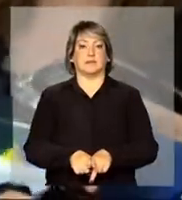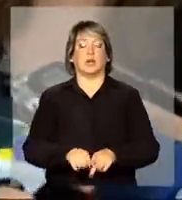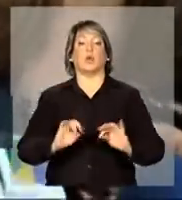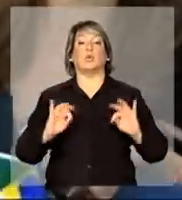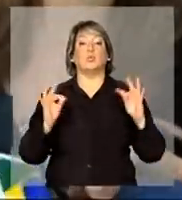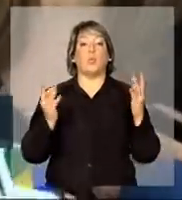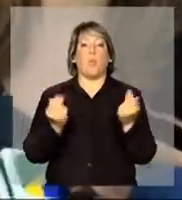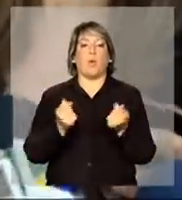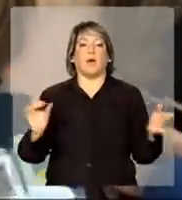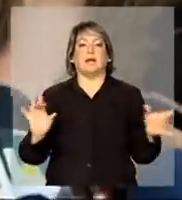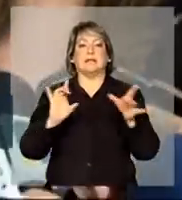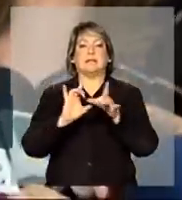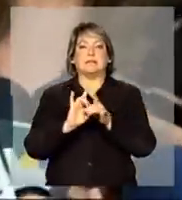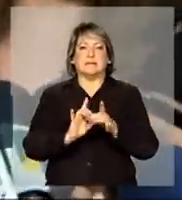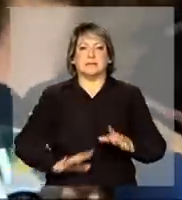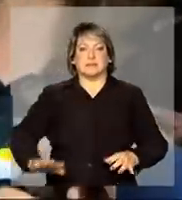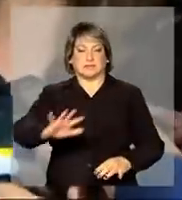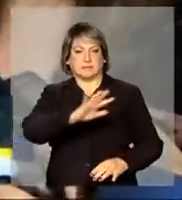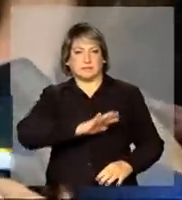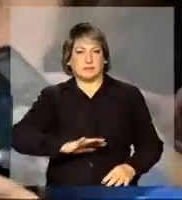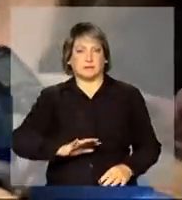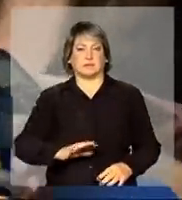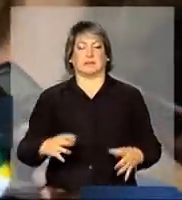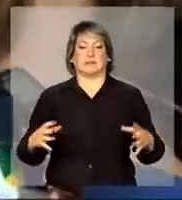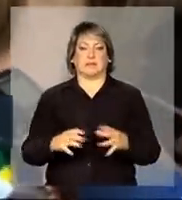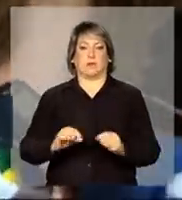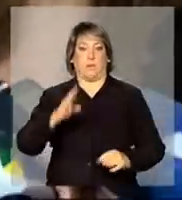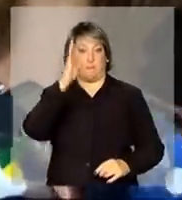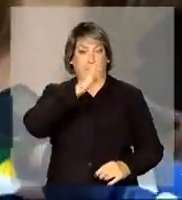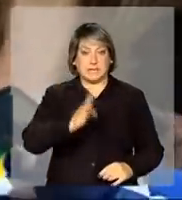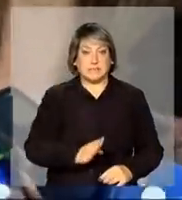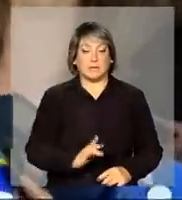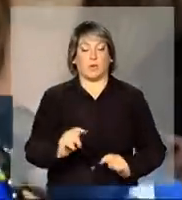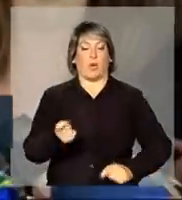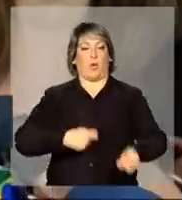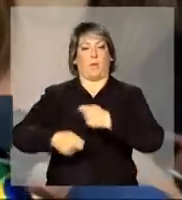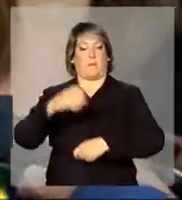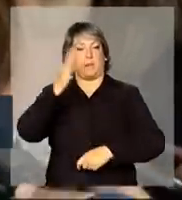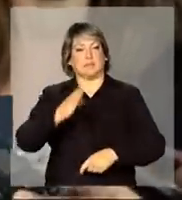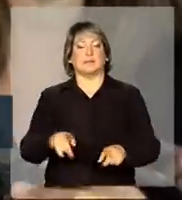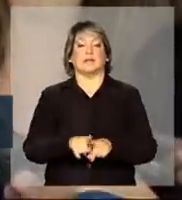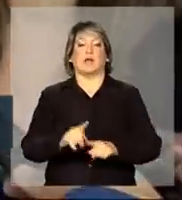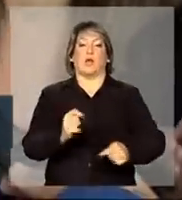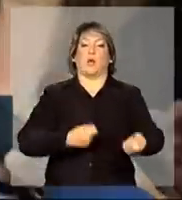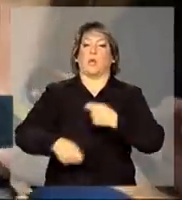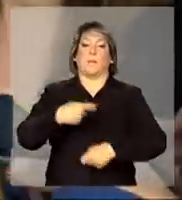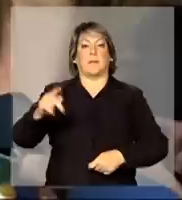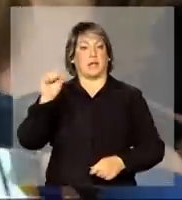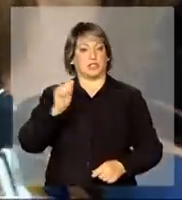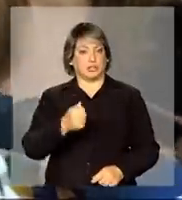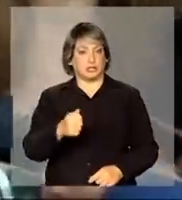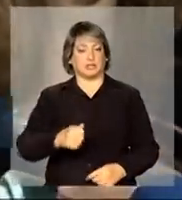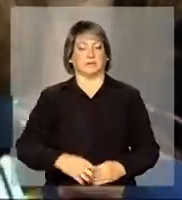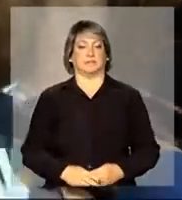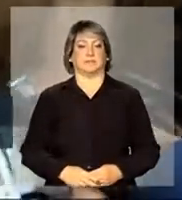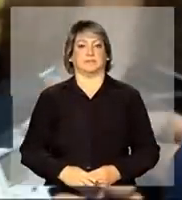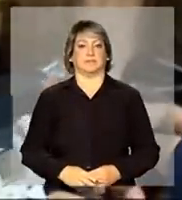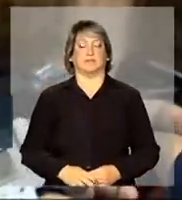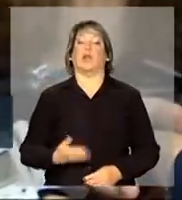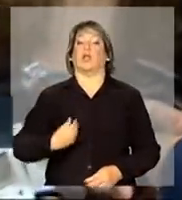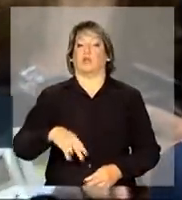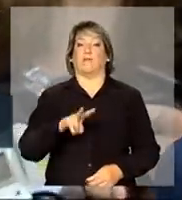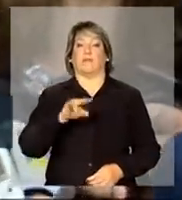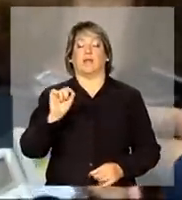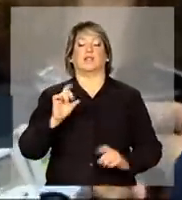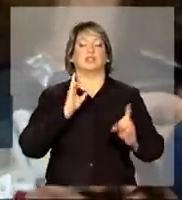toda a interação entre o Brasil, a economia brasileira e a economia argentina. Então dá para. Nós